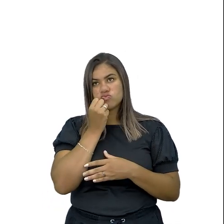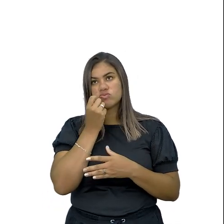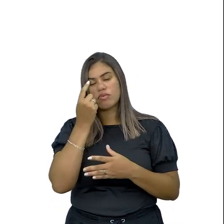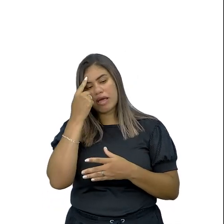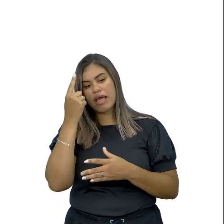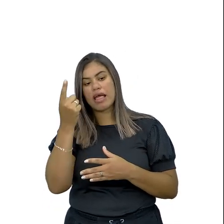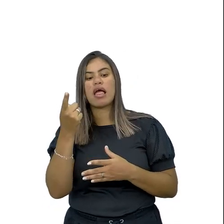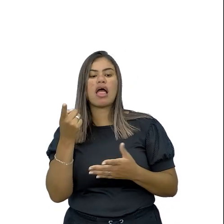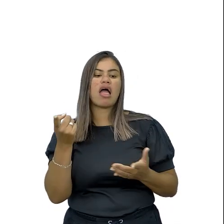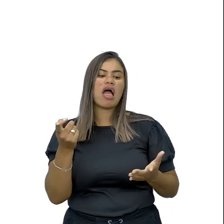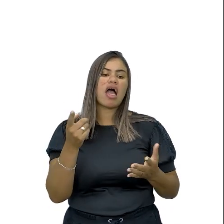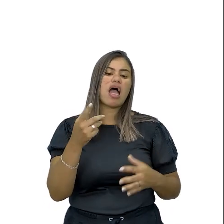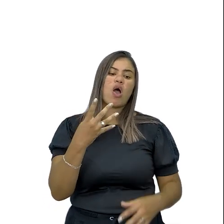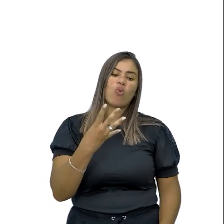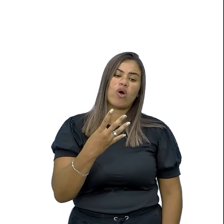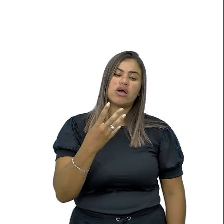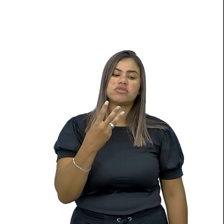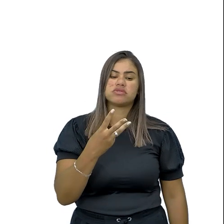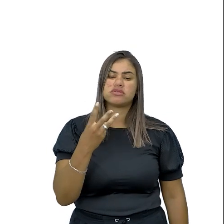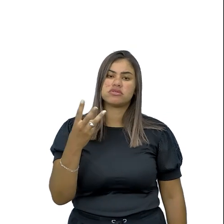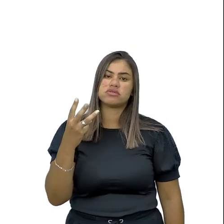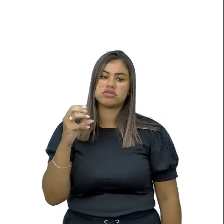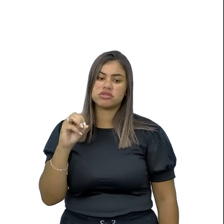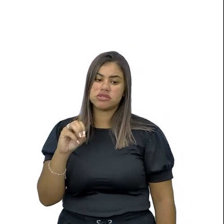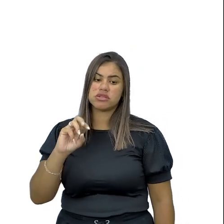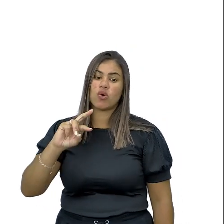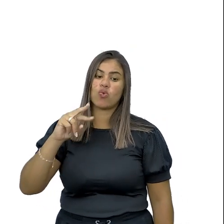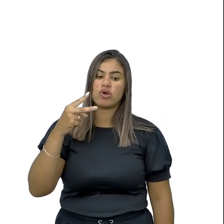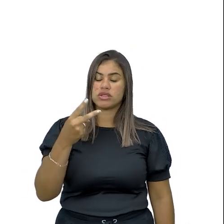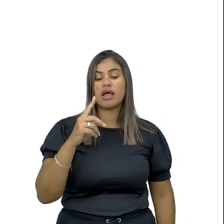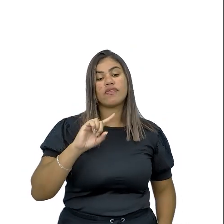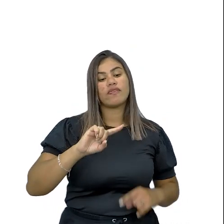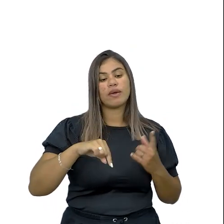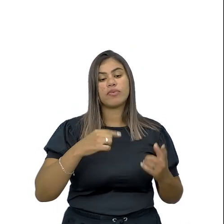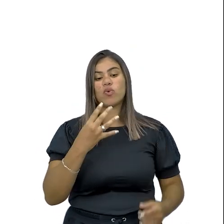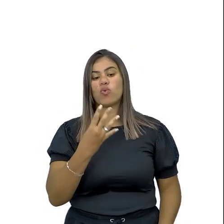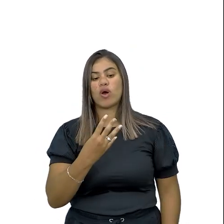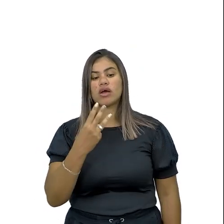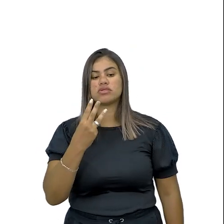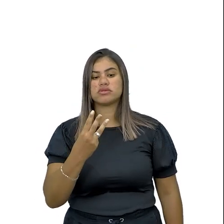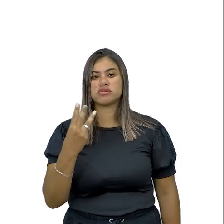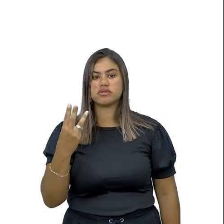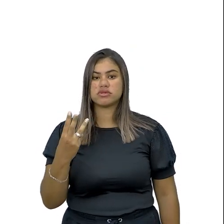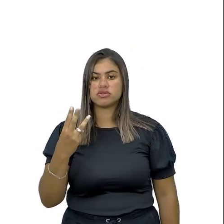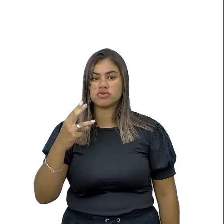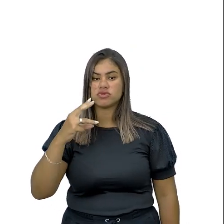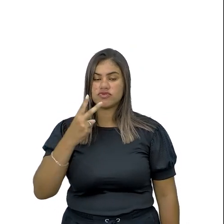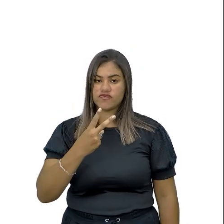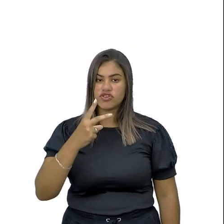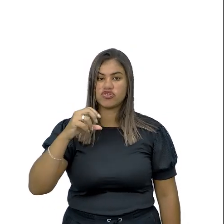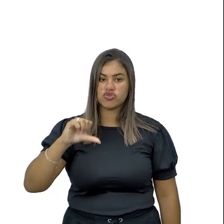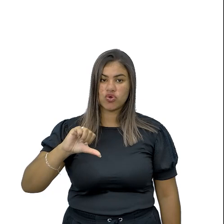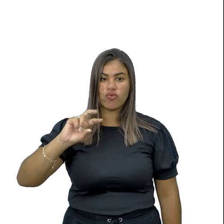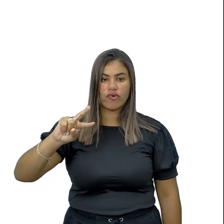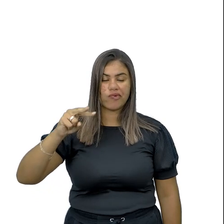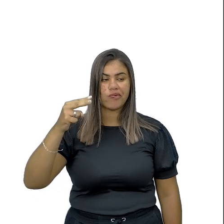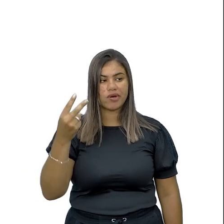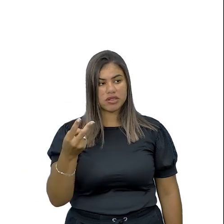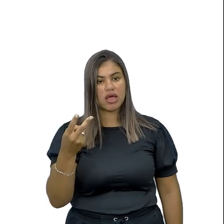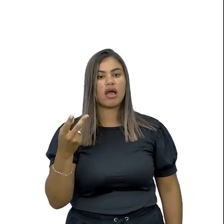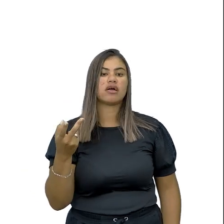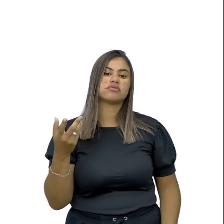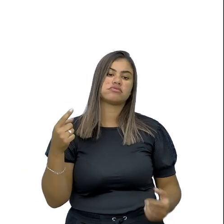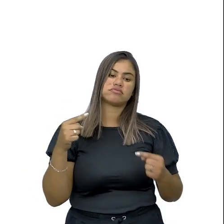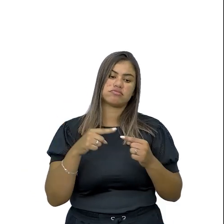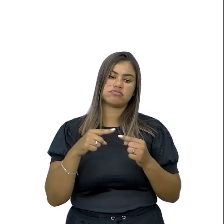é 4.330 ao quadrado, depois quanto que é 4.329 ao quadrado, e aí o resultado de um subtrair do outro, etc e tal,